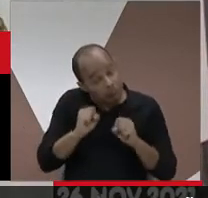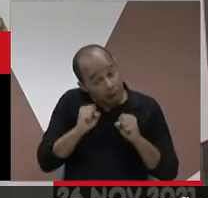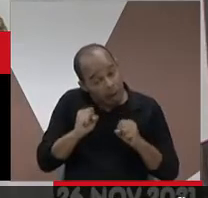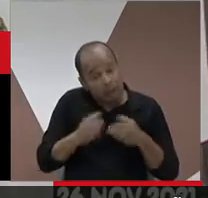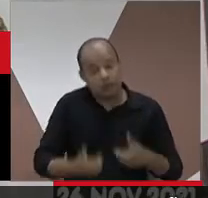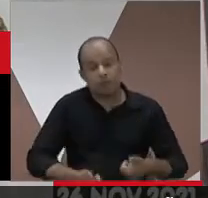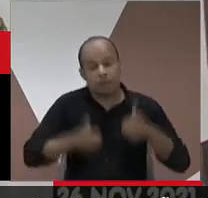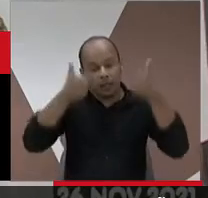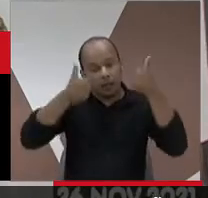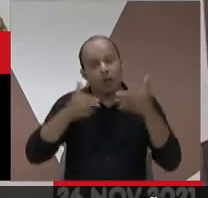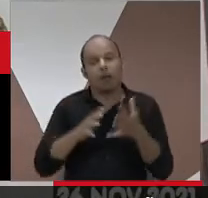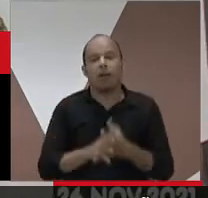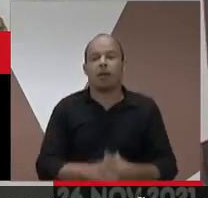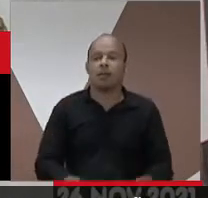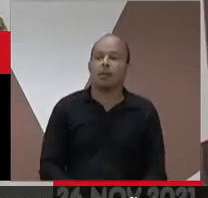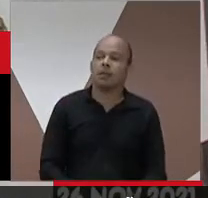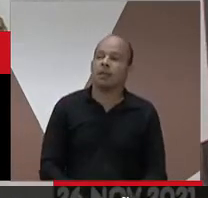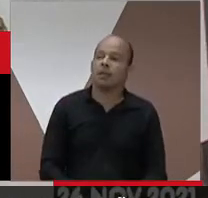terceira via